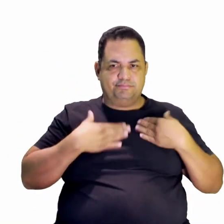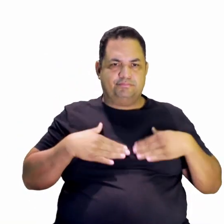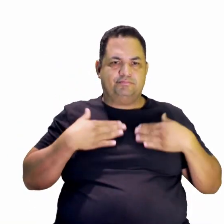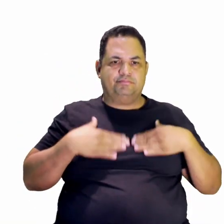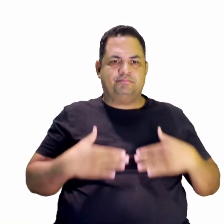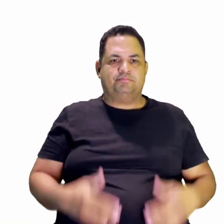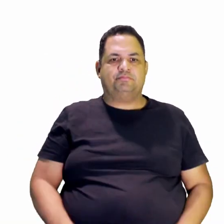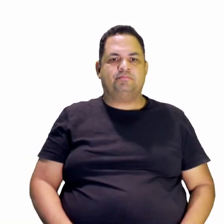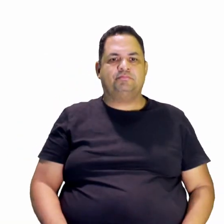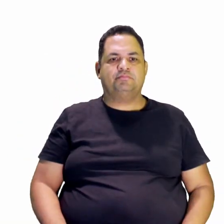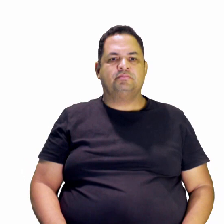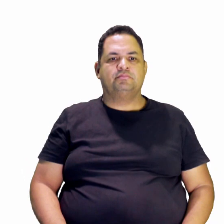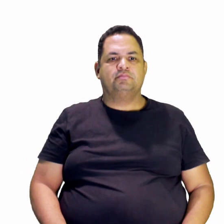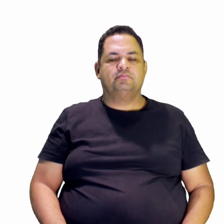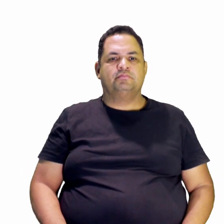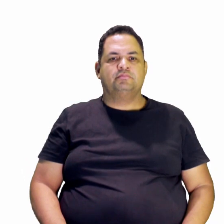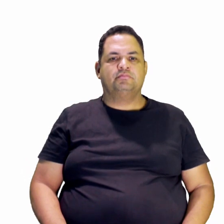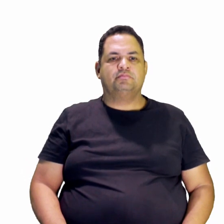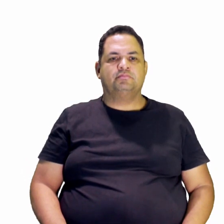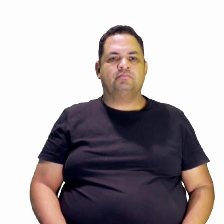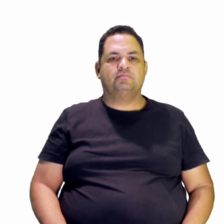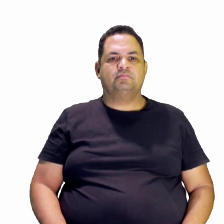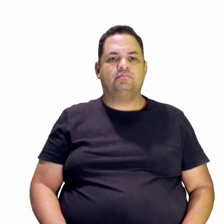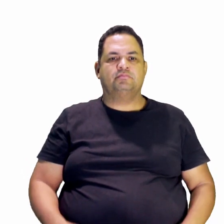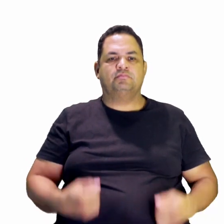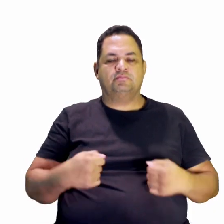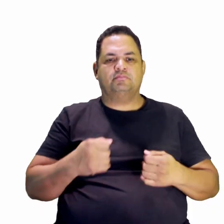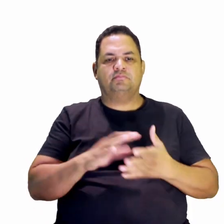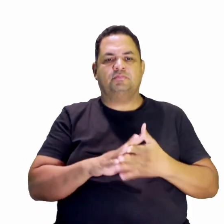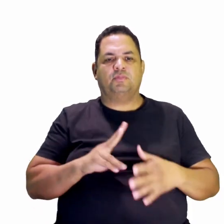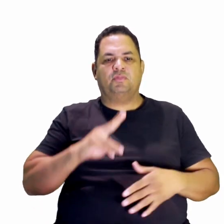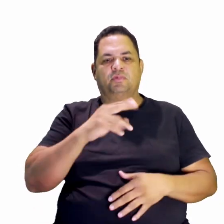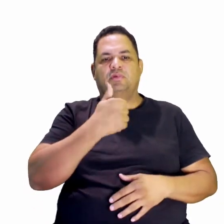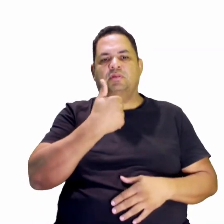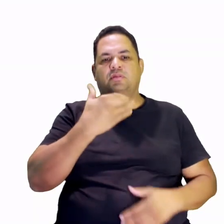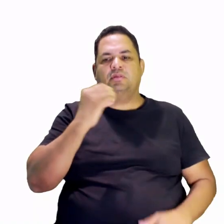né? Então, precisa de uma força de 10 newtons.